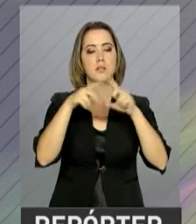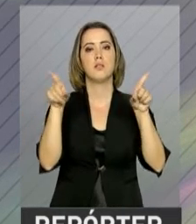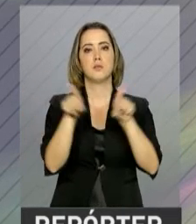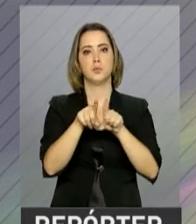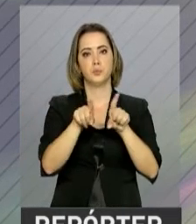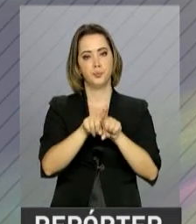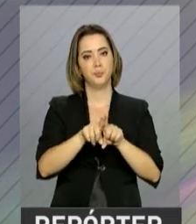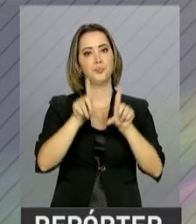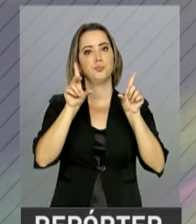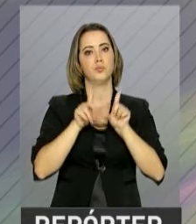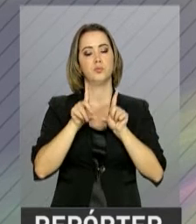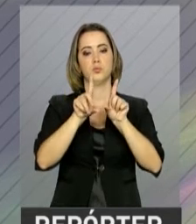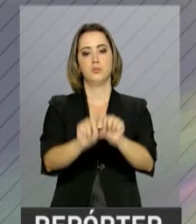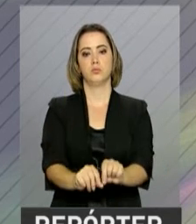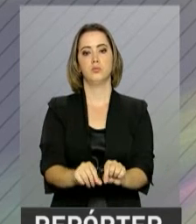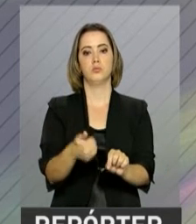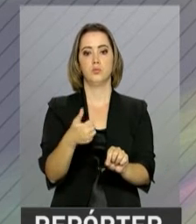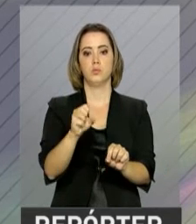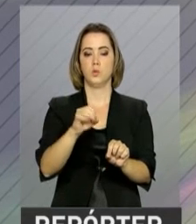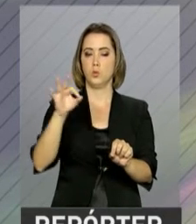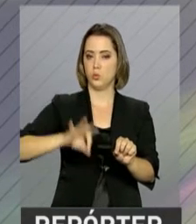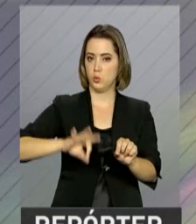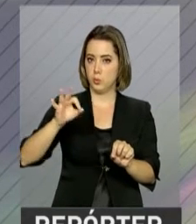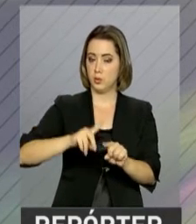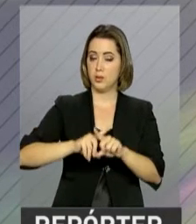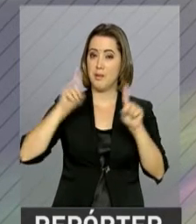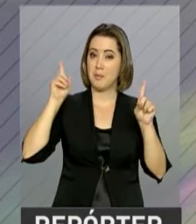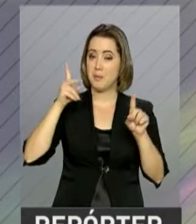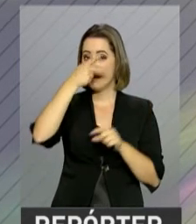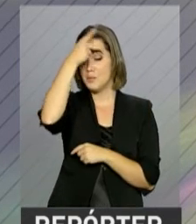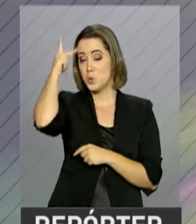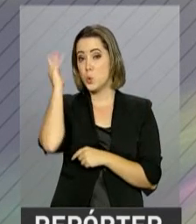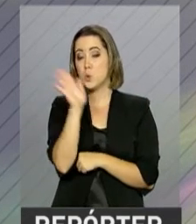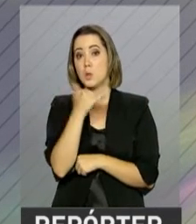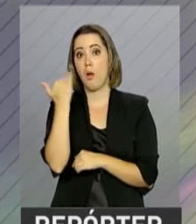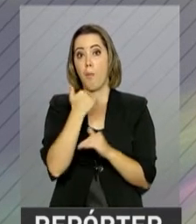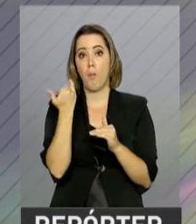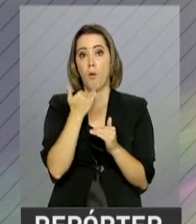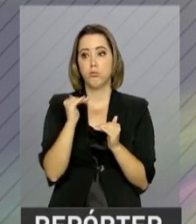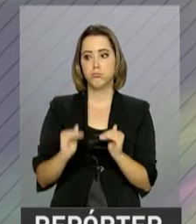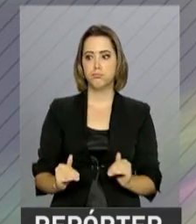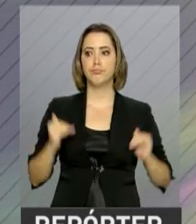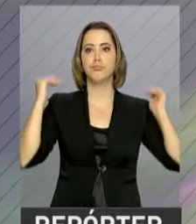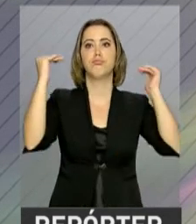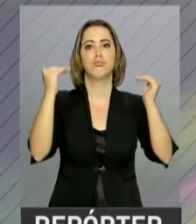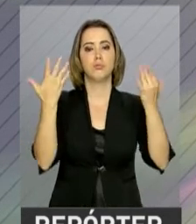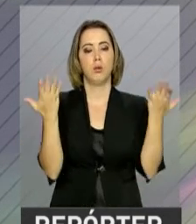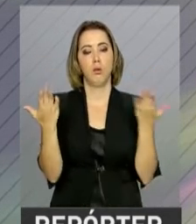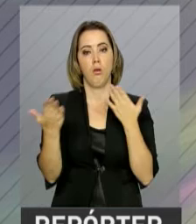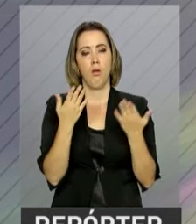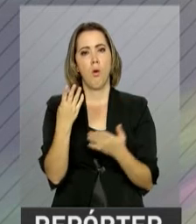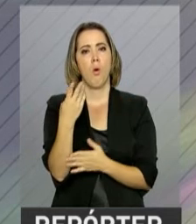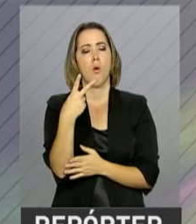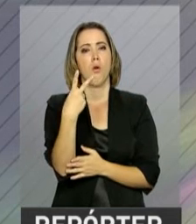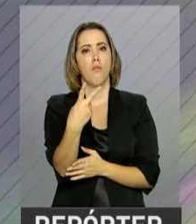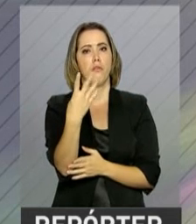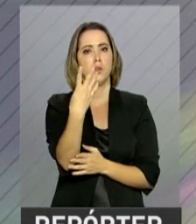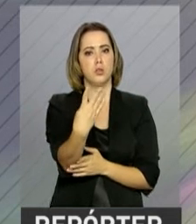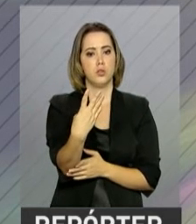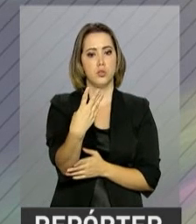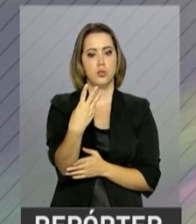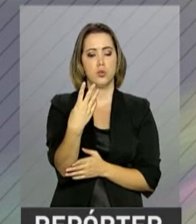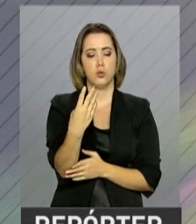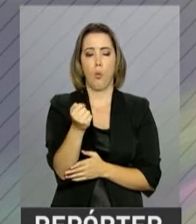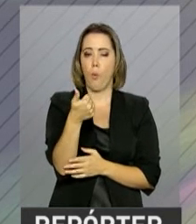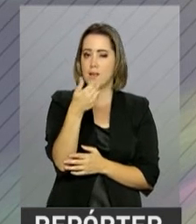em 18,64 por cento no entanto o número de vítimas fatais aumentou em relação ao ano passado 23,9 por